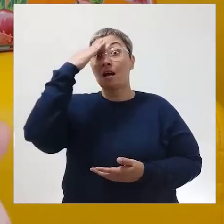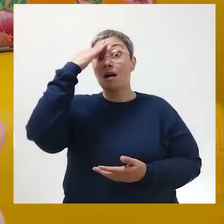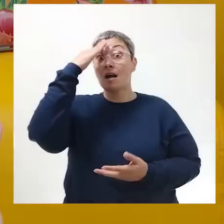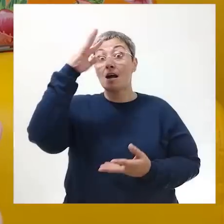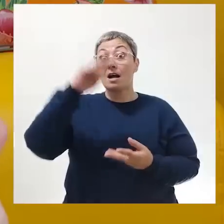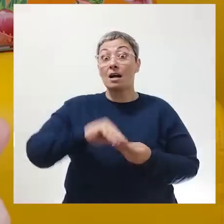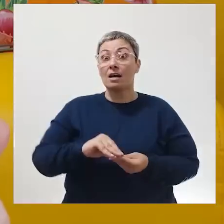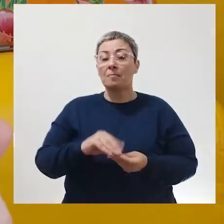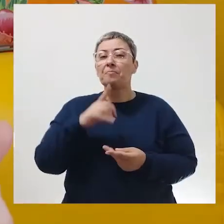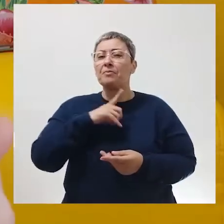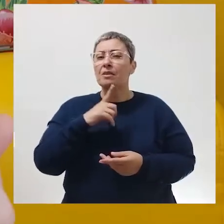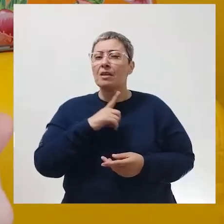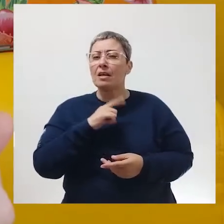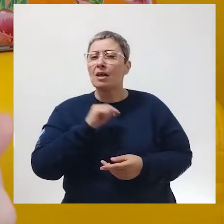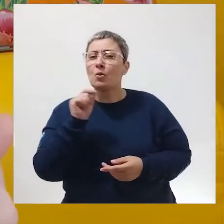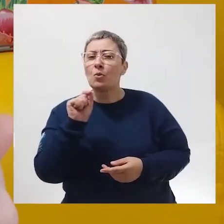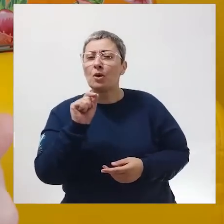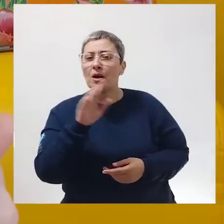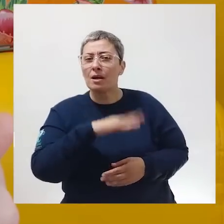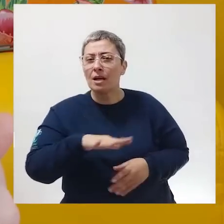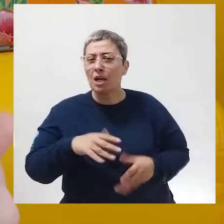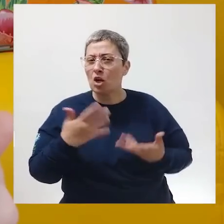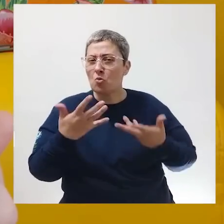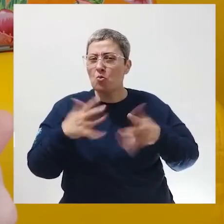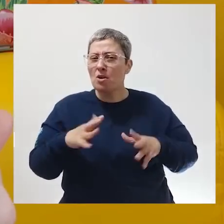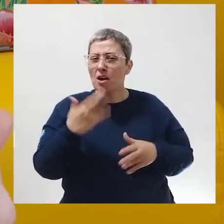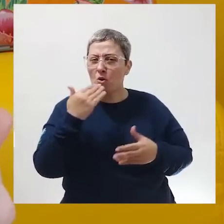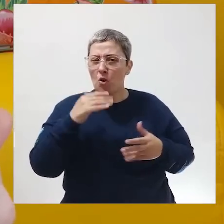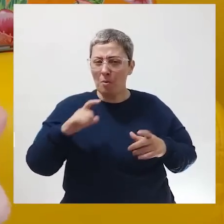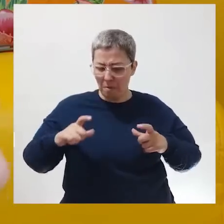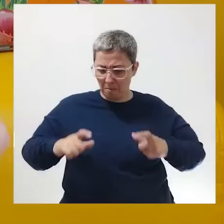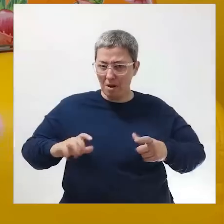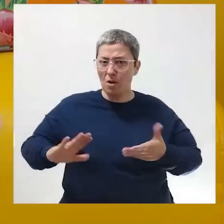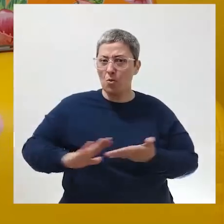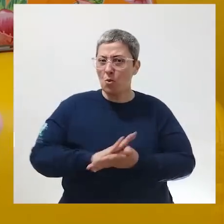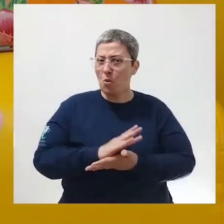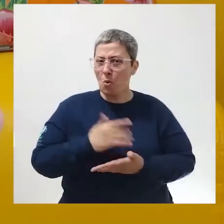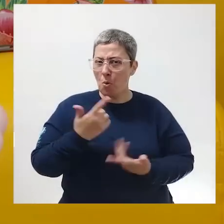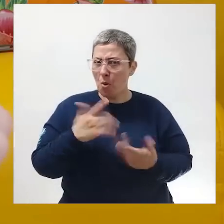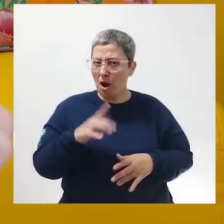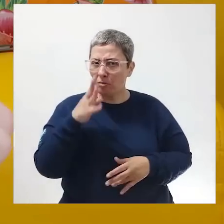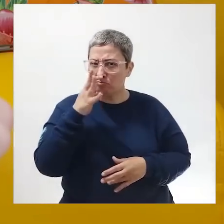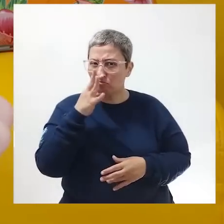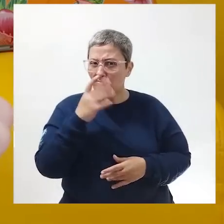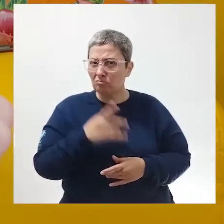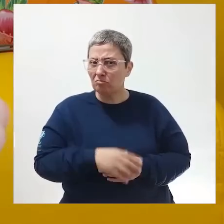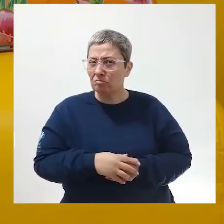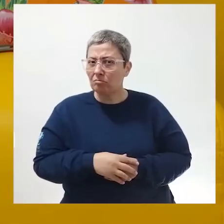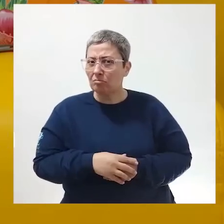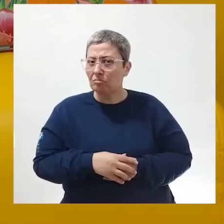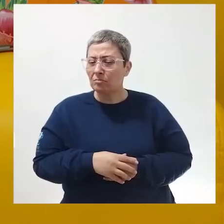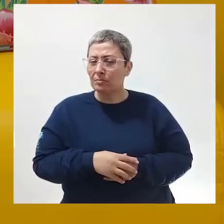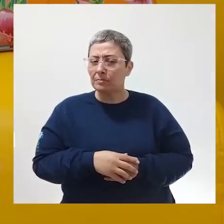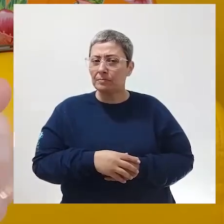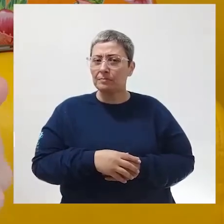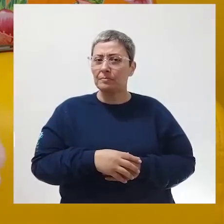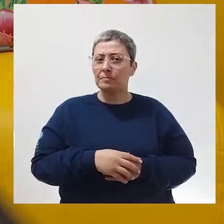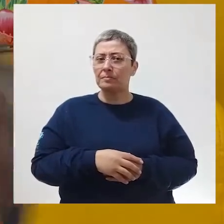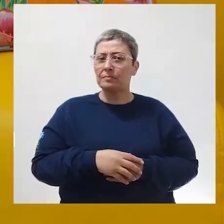Já sei! Tem criança que não quer comer toda a comida que tem no prato?